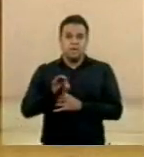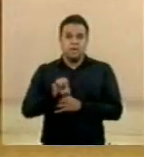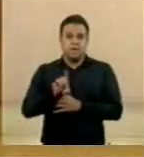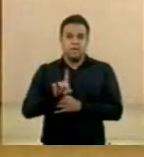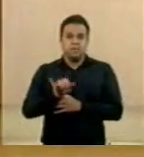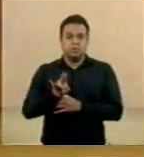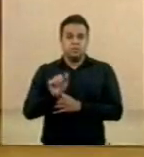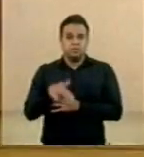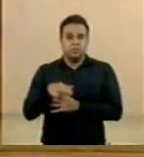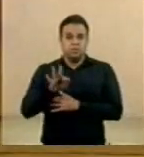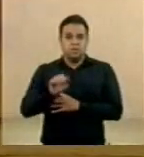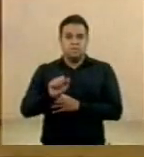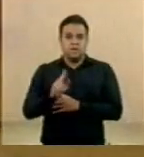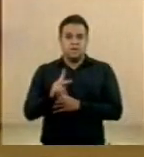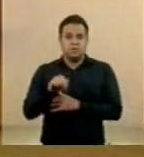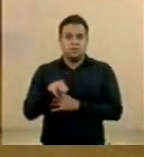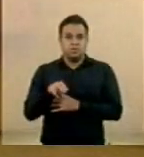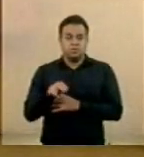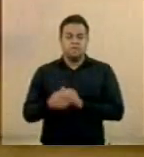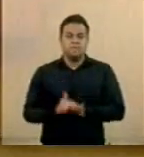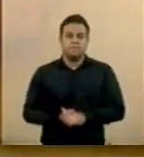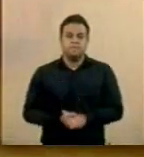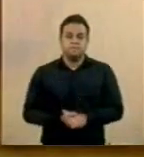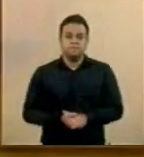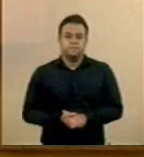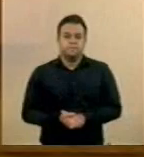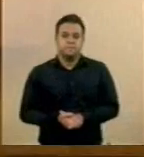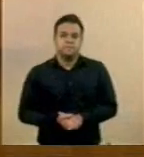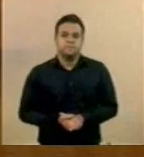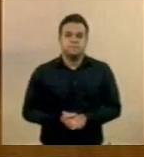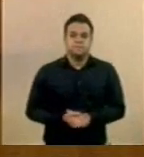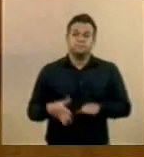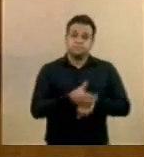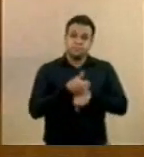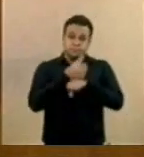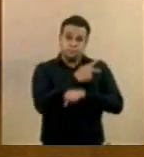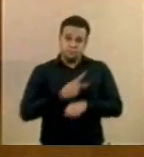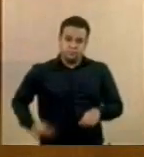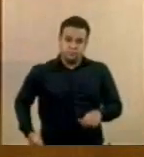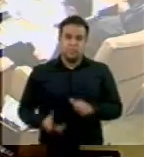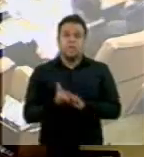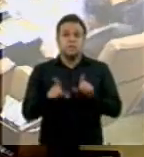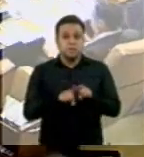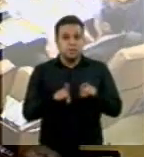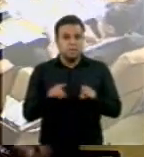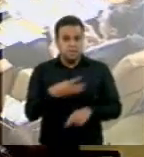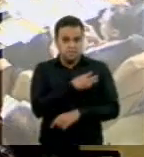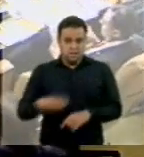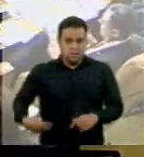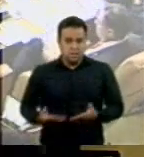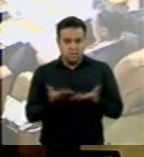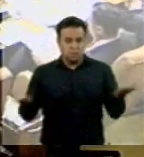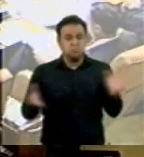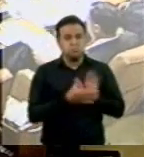Excelência, passo a palavra para o voto, ministro. Senhora Presidente, eminentes pares, saúdo as sustentações